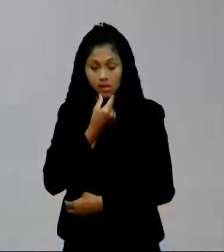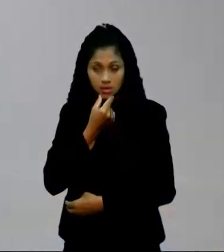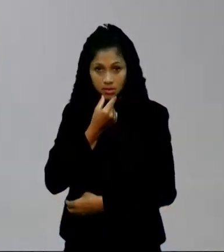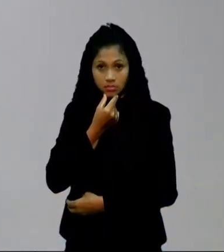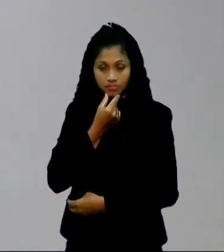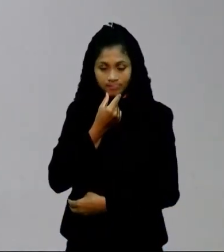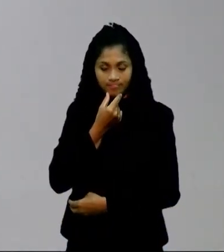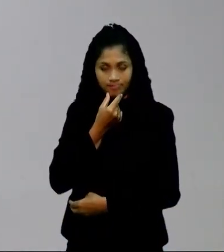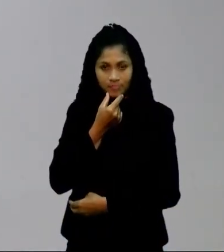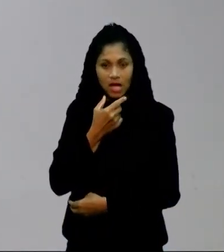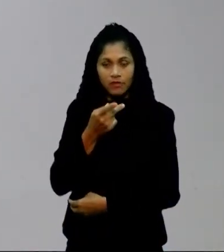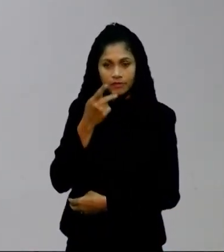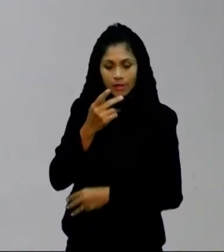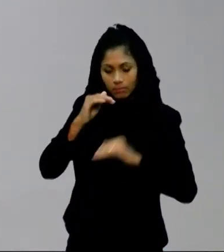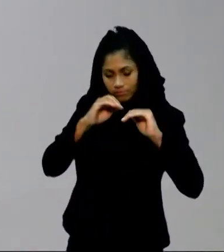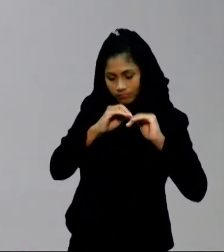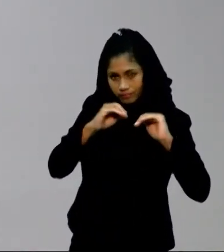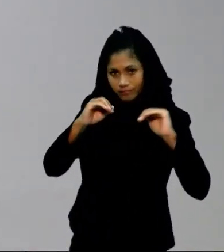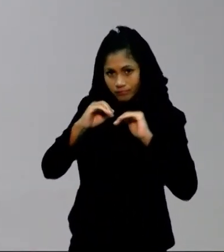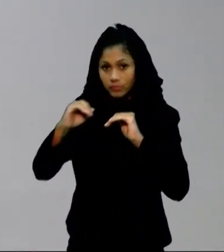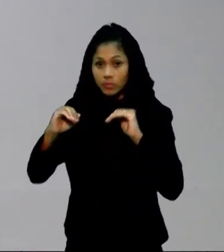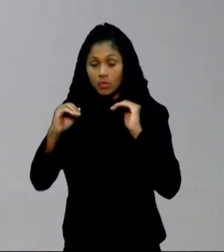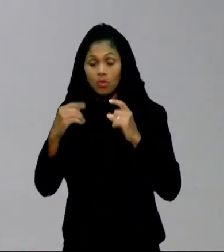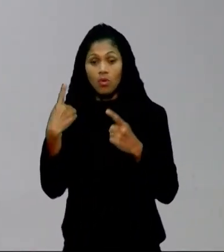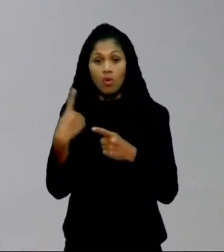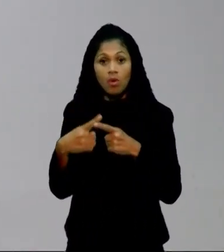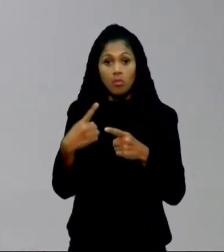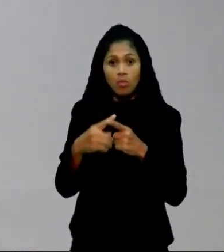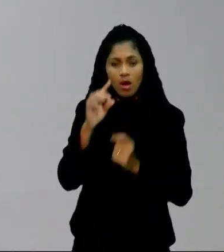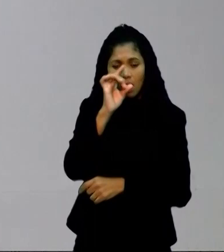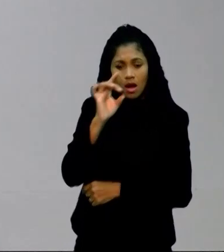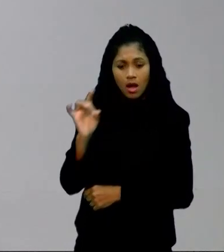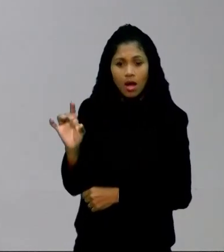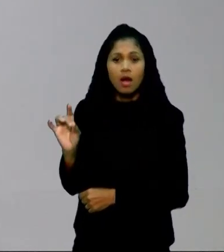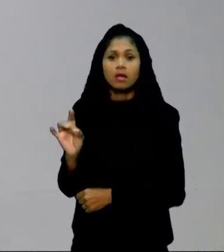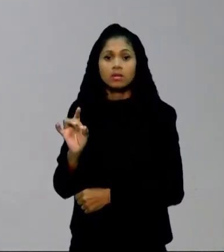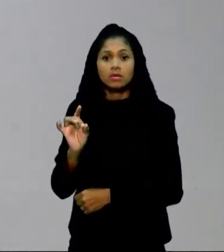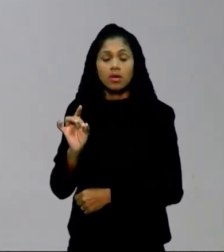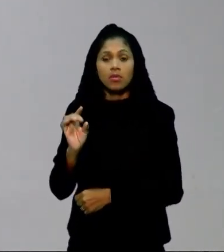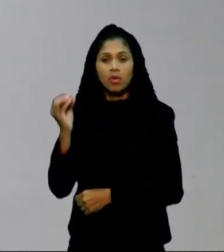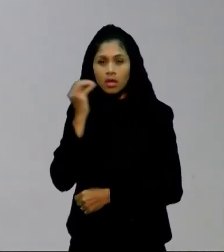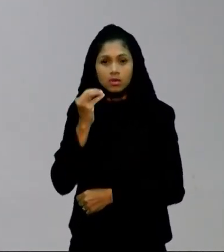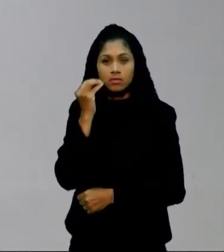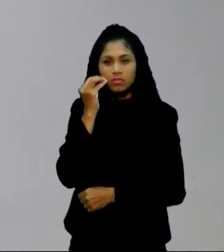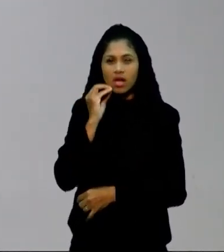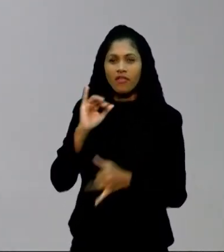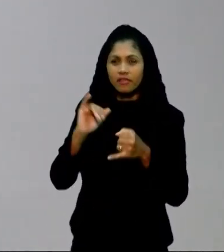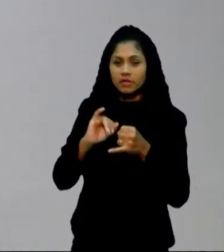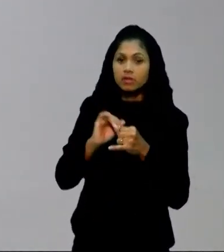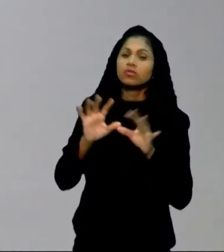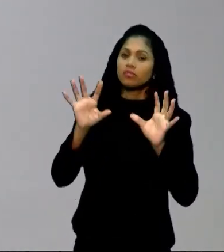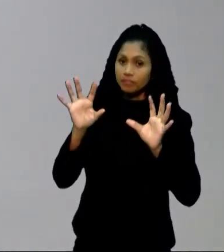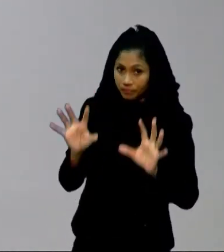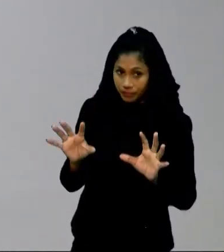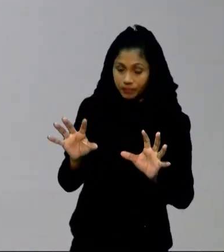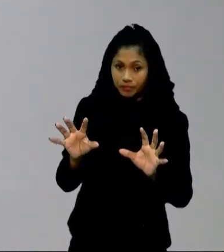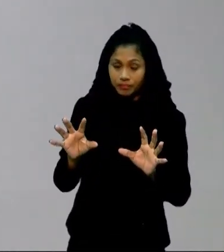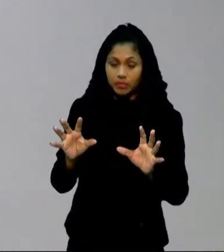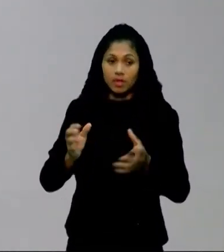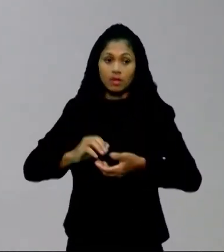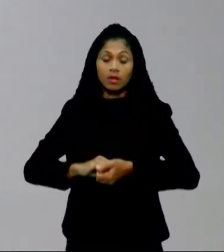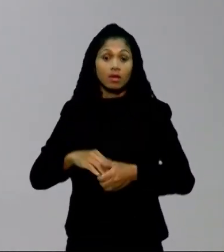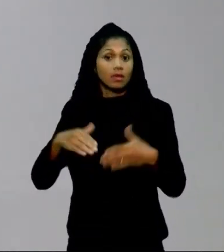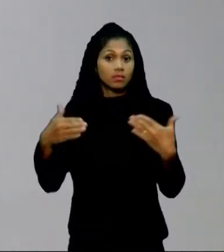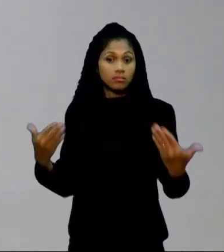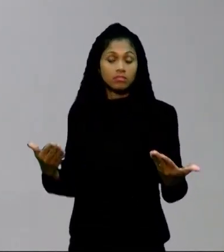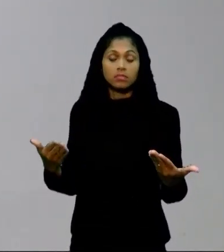porque eles propuseram elucidações da tabela periódica que nós conhecemos atualmente, tá?